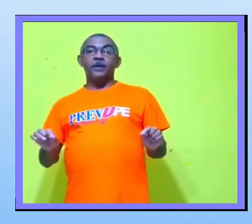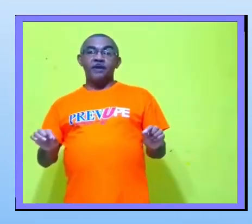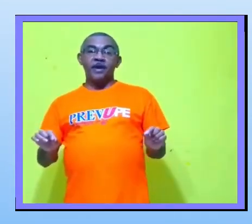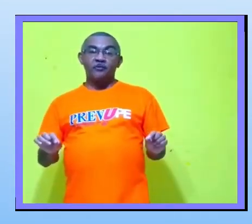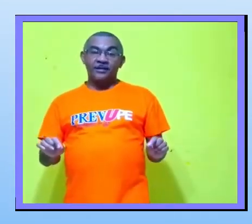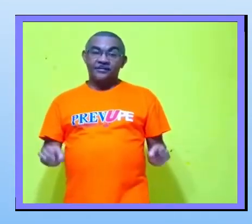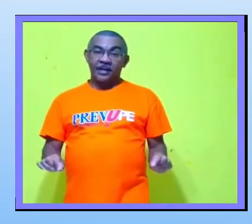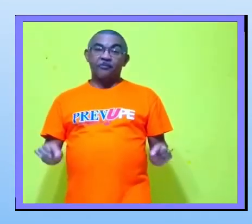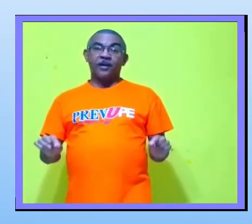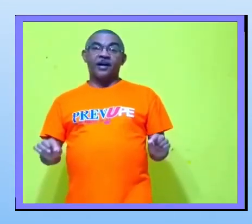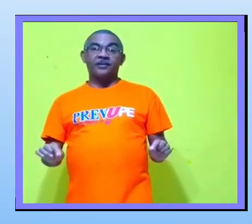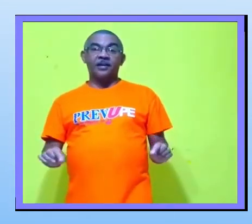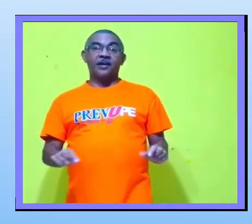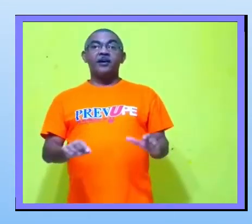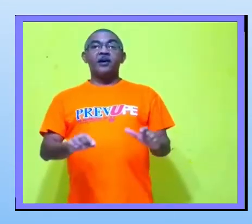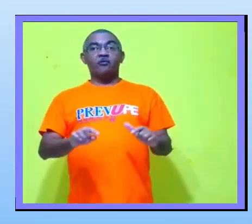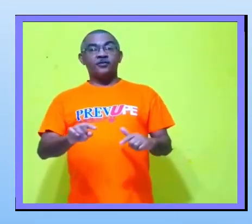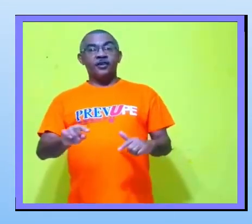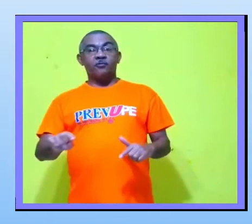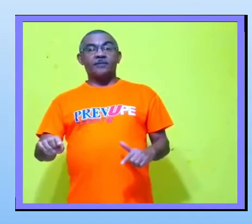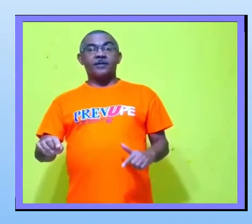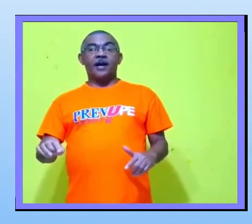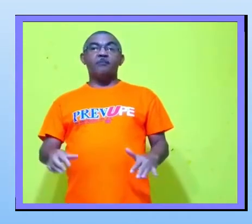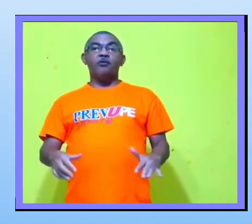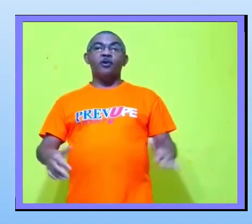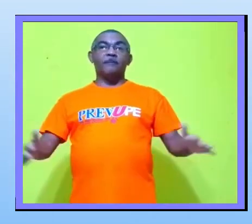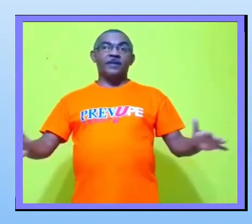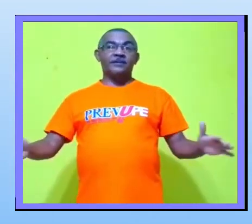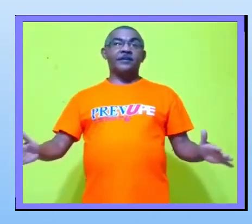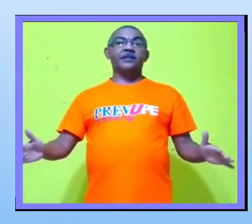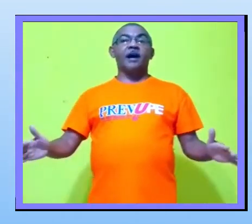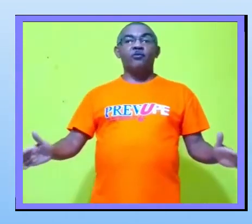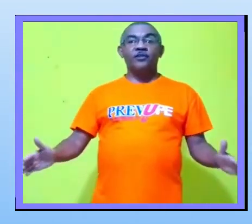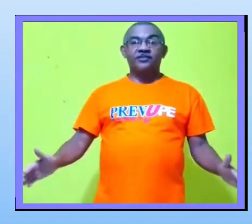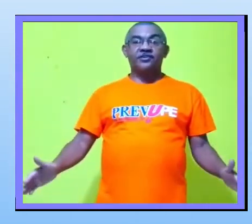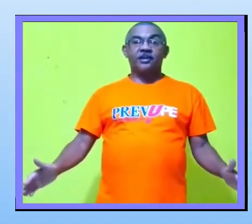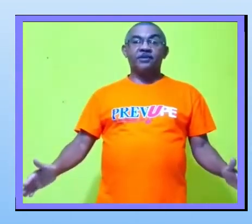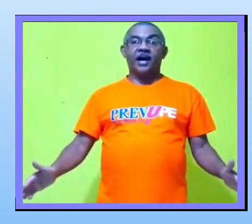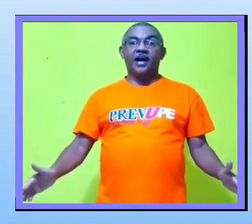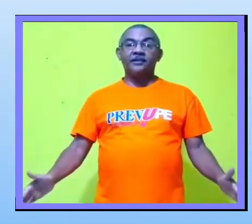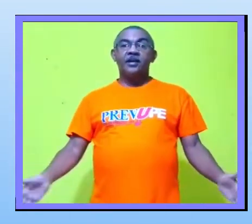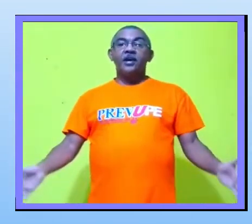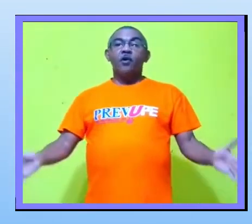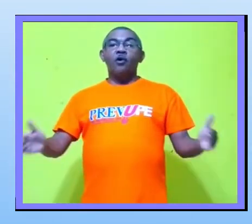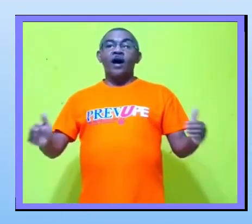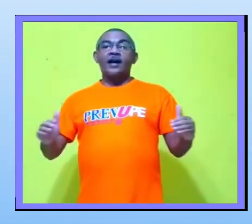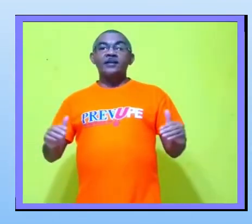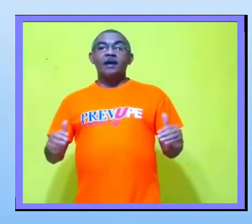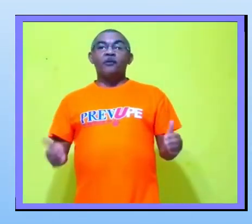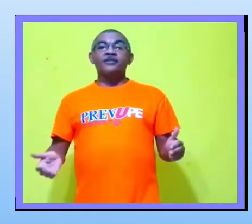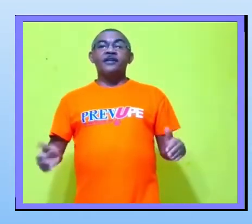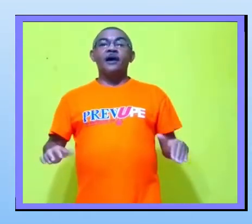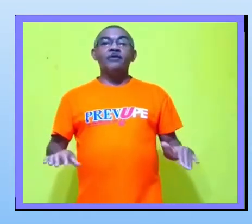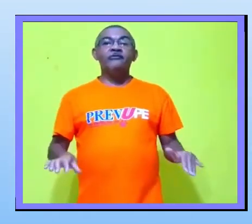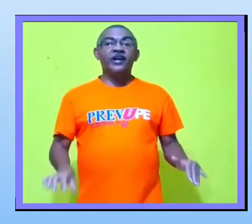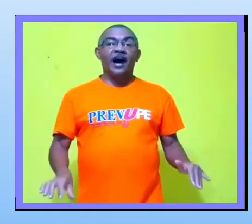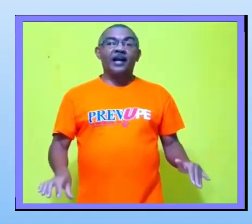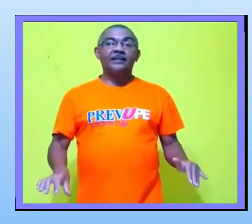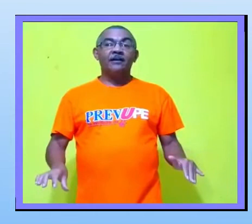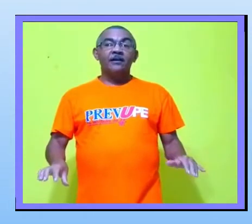aí no primeiro exemplo da cadeia, com 5 átomos de carbono, apresentando carbono nas extremidades, ou a cadeia pode